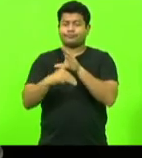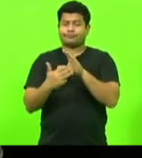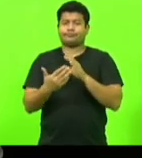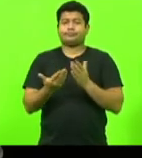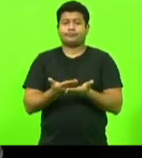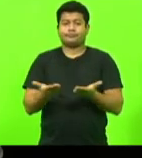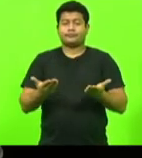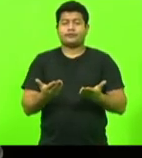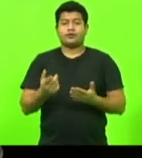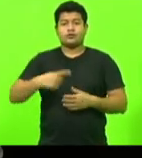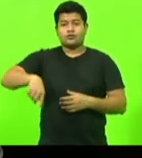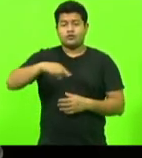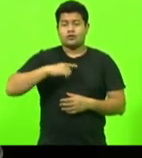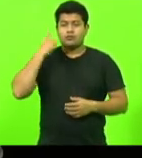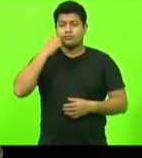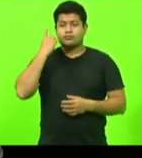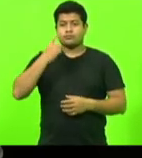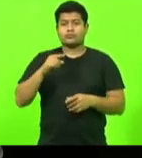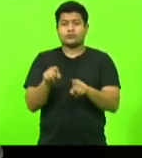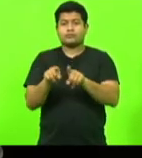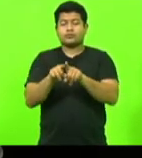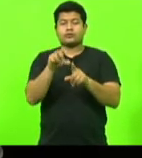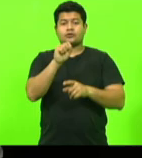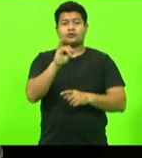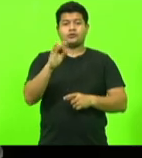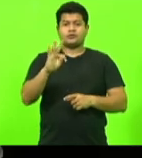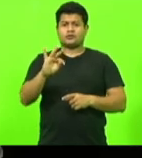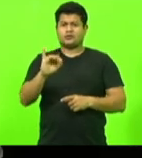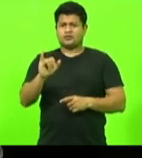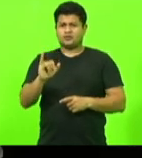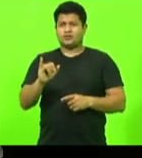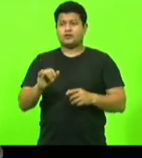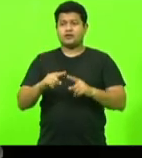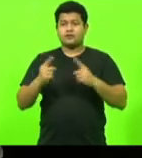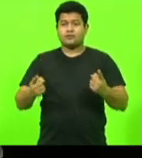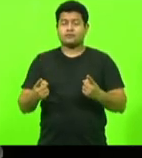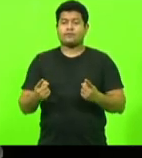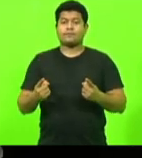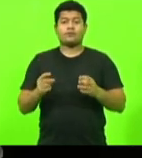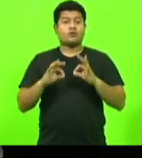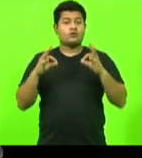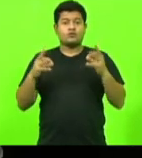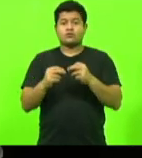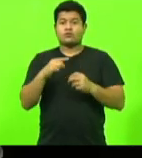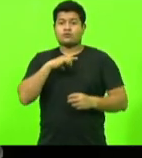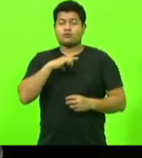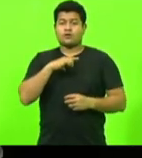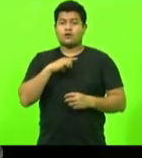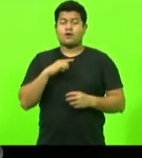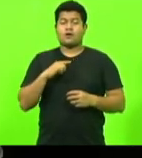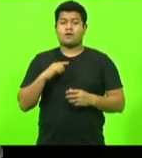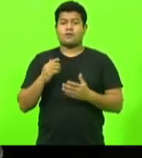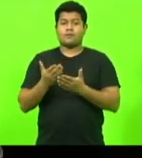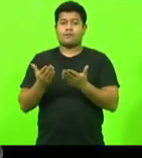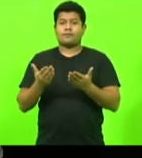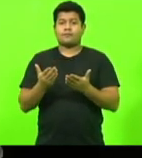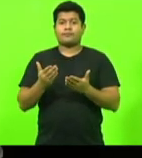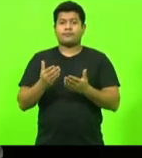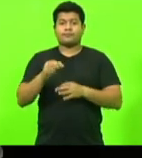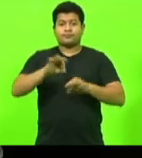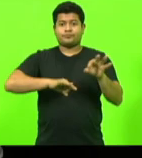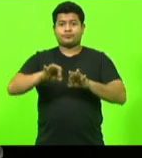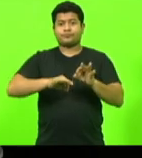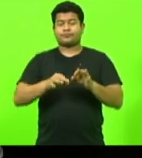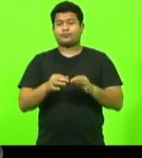de nós deputados, pelo CINTE, enfim, todos tiveram a oportunidade de fazer a sua contribuição,